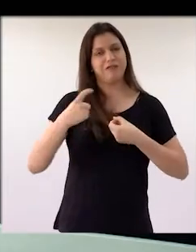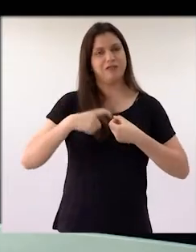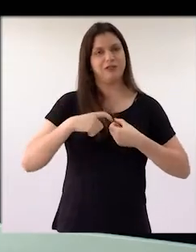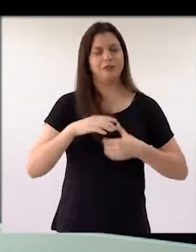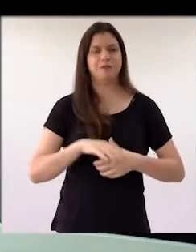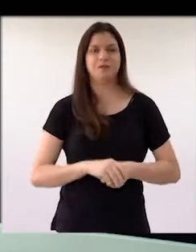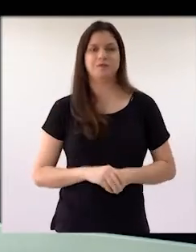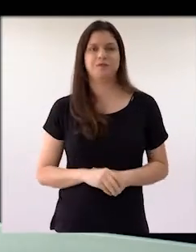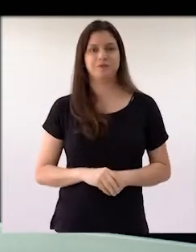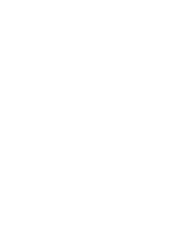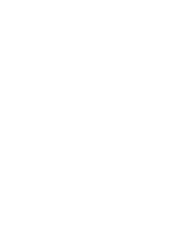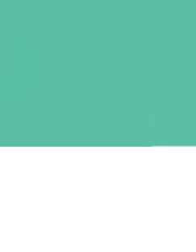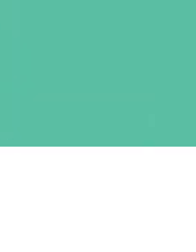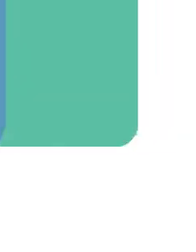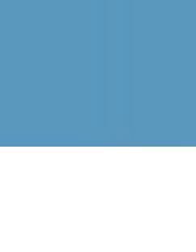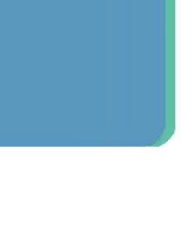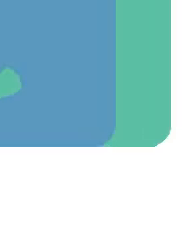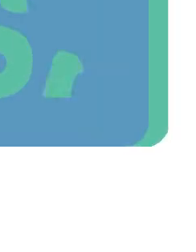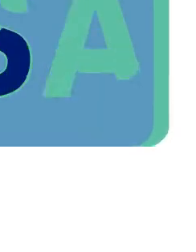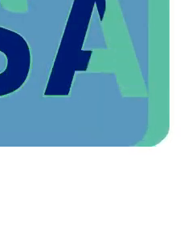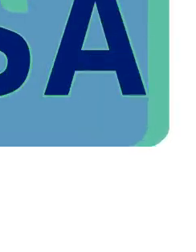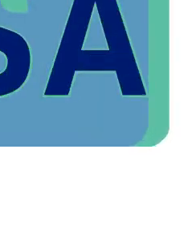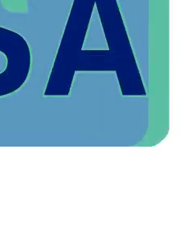intervalo, voltamos já.